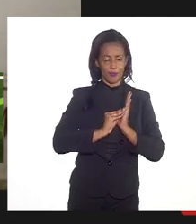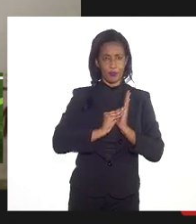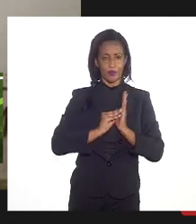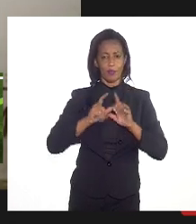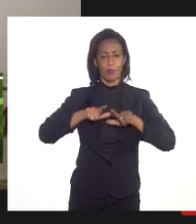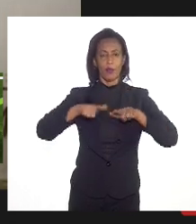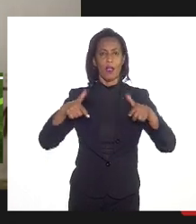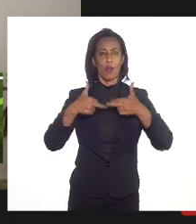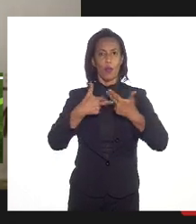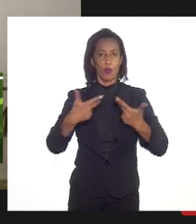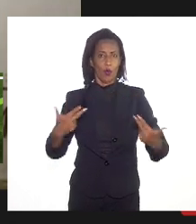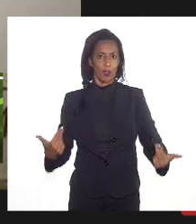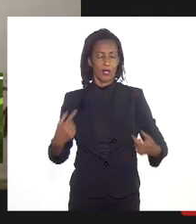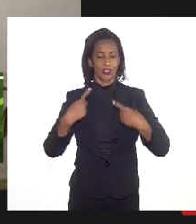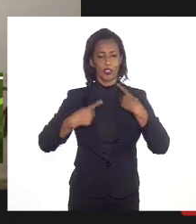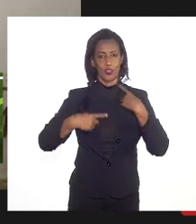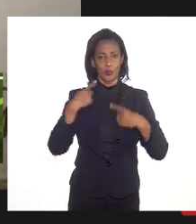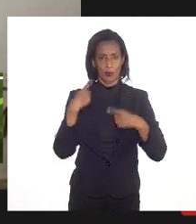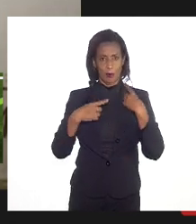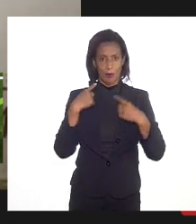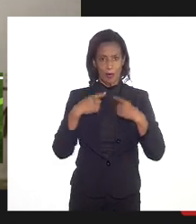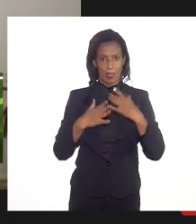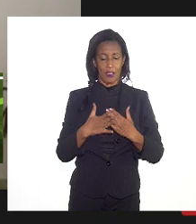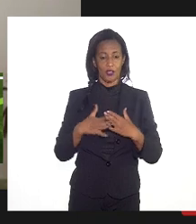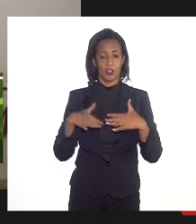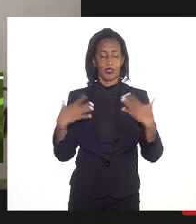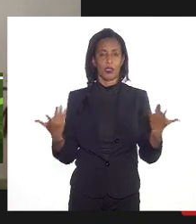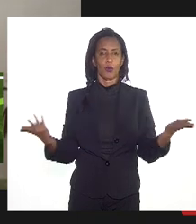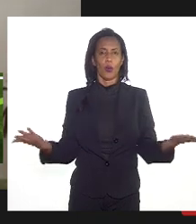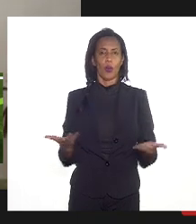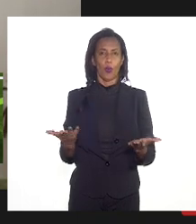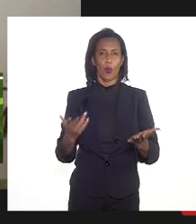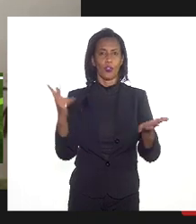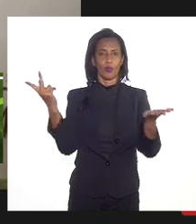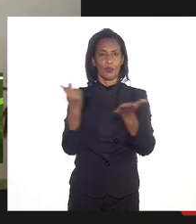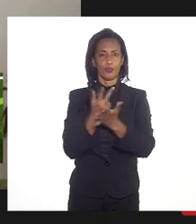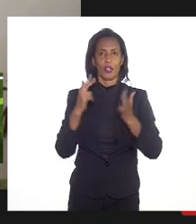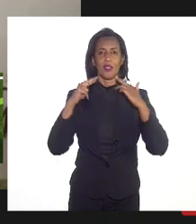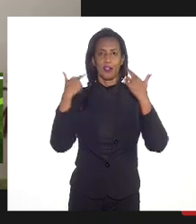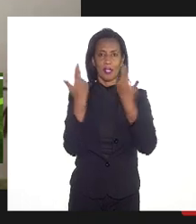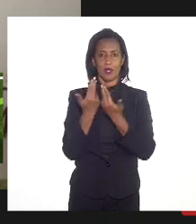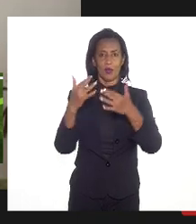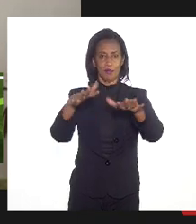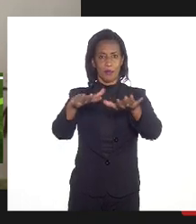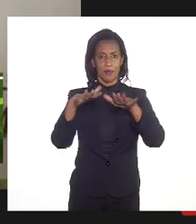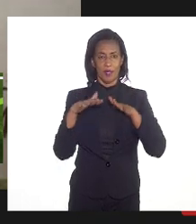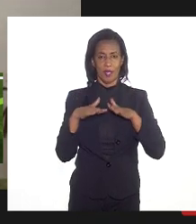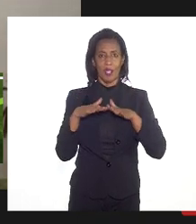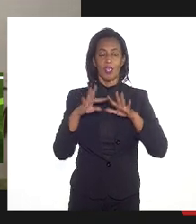maior qualidade do debate. Então, por isso, realizamos essa audiência pública e